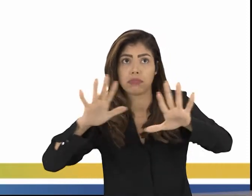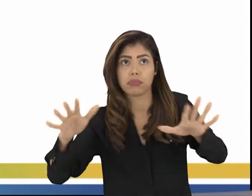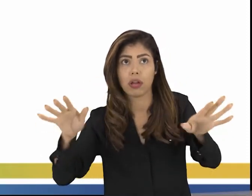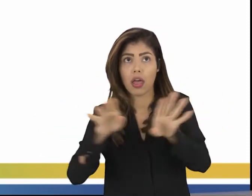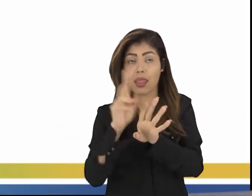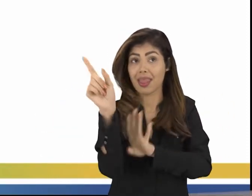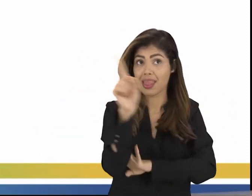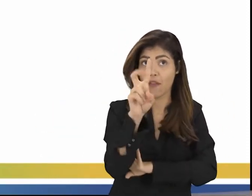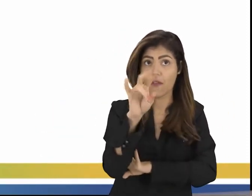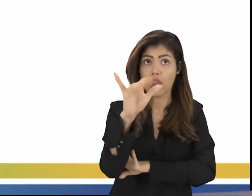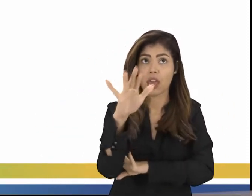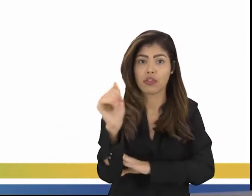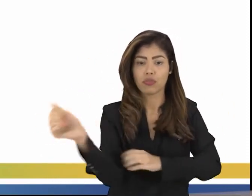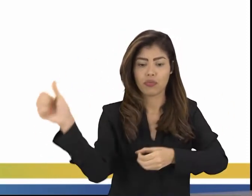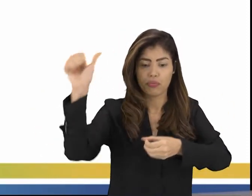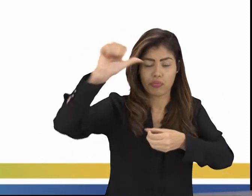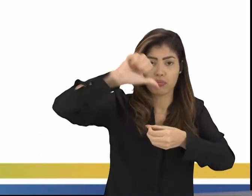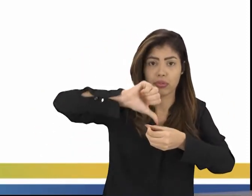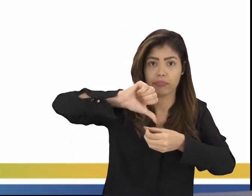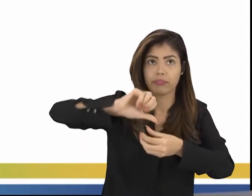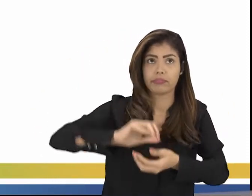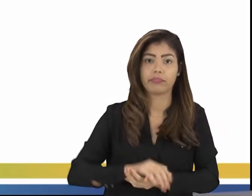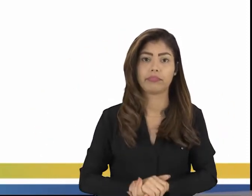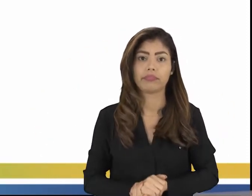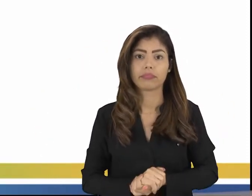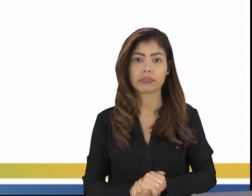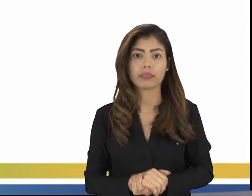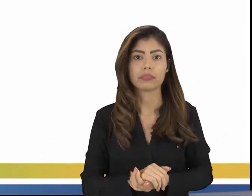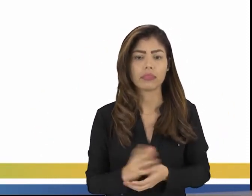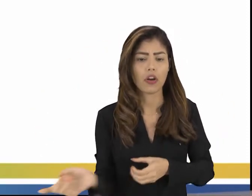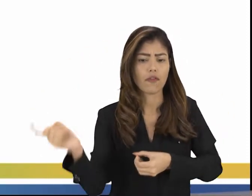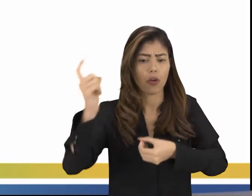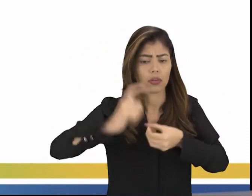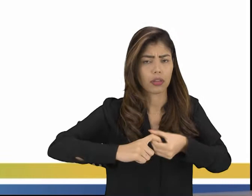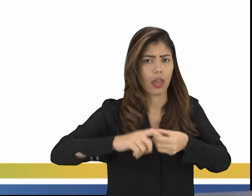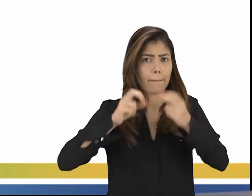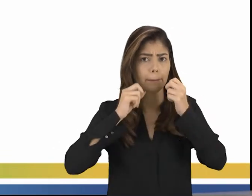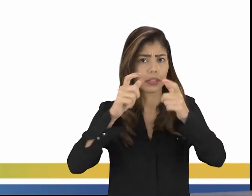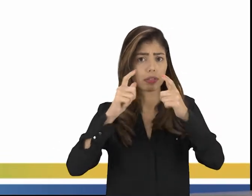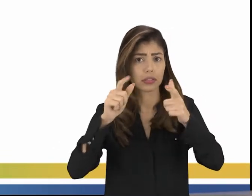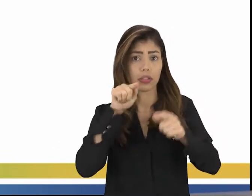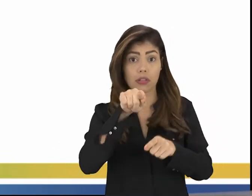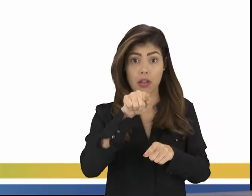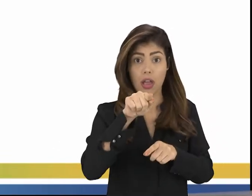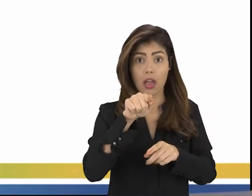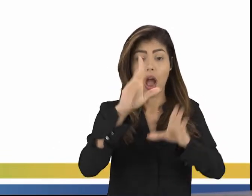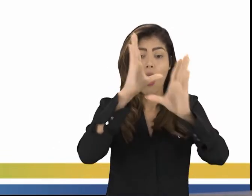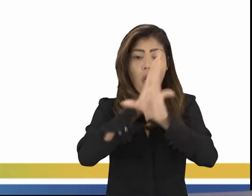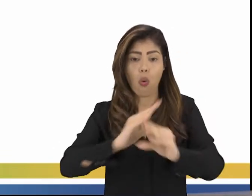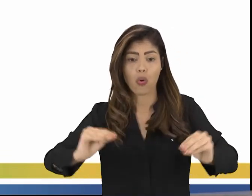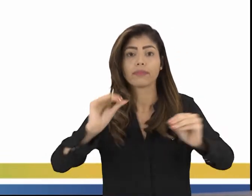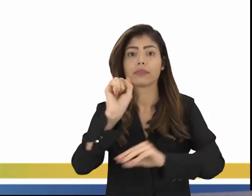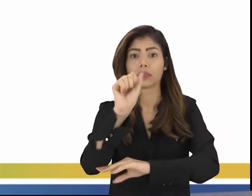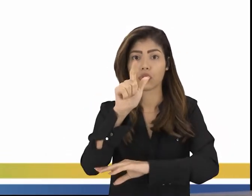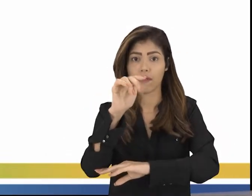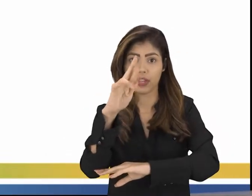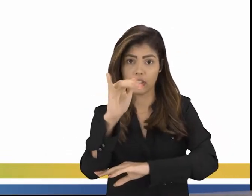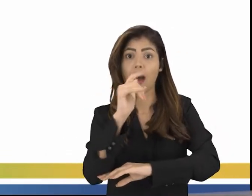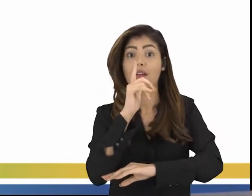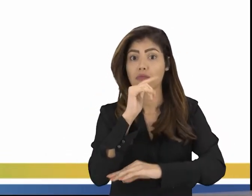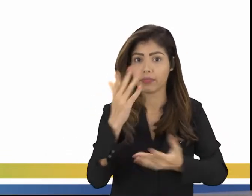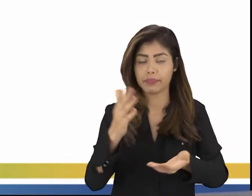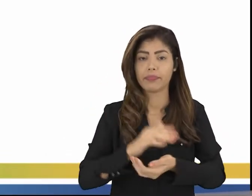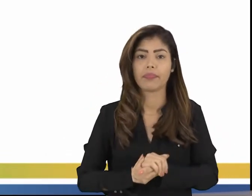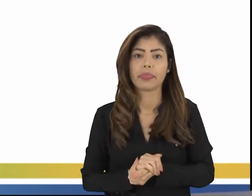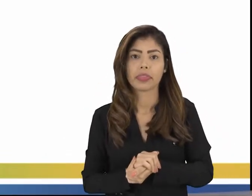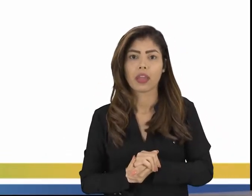não volátil é adicionado a ele. Eu quero retomar com você um aspecto importante do solvente, no caso a água. A